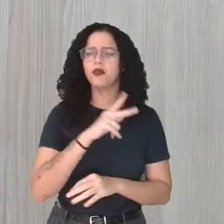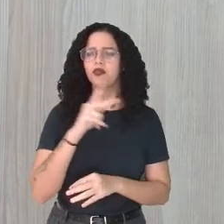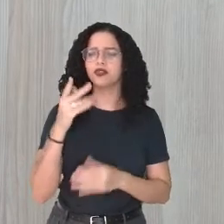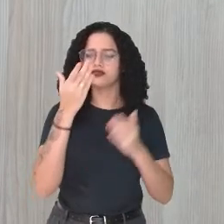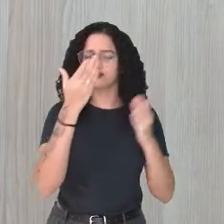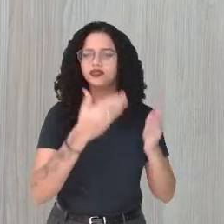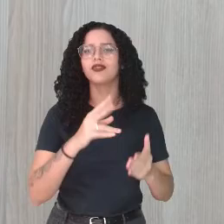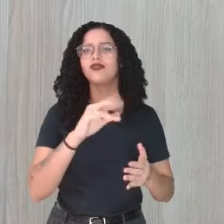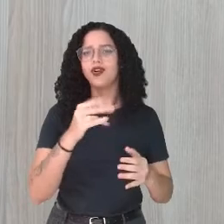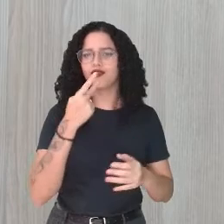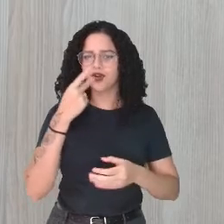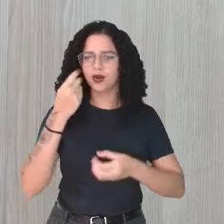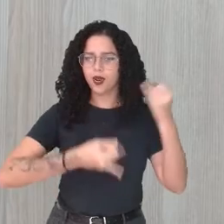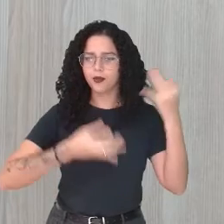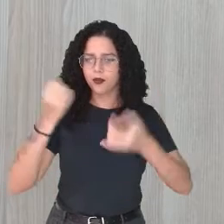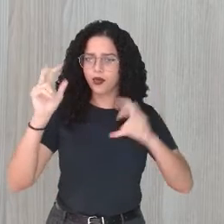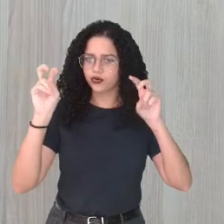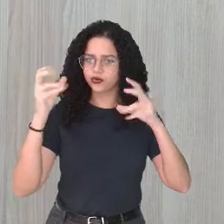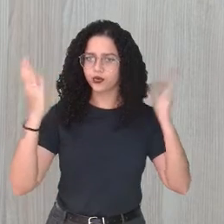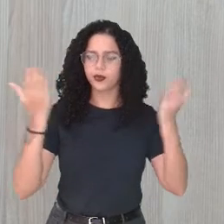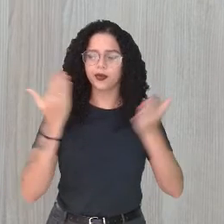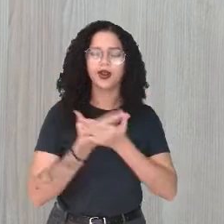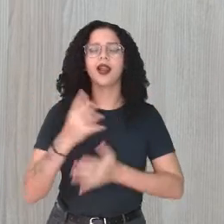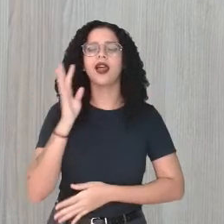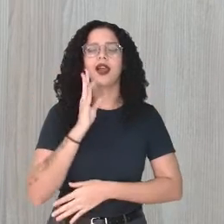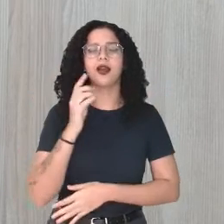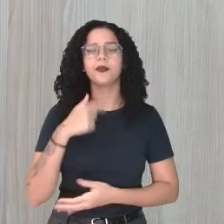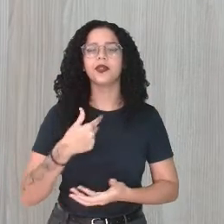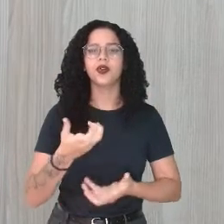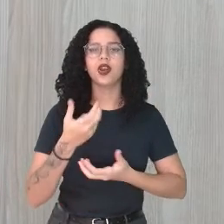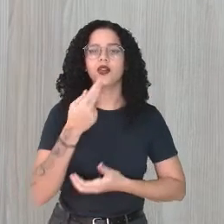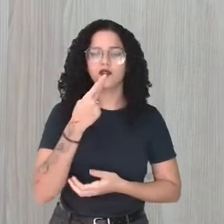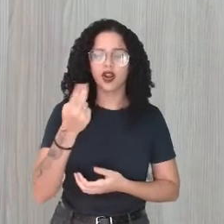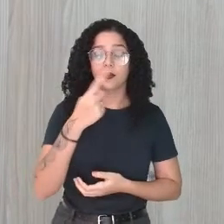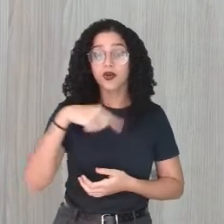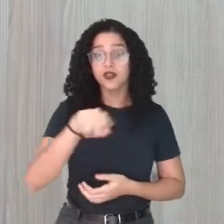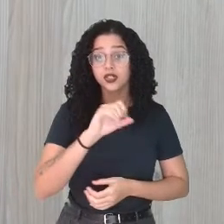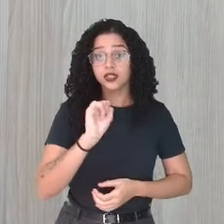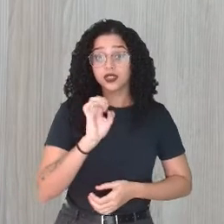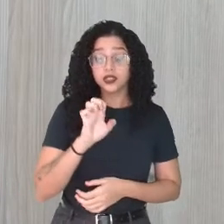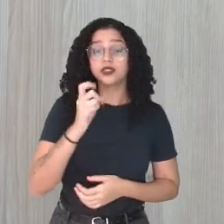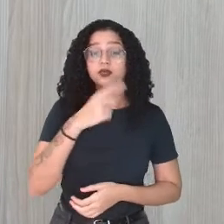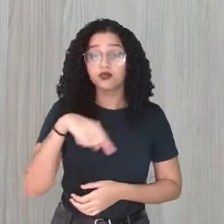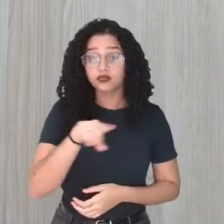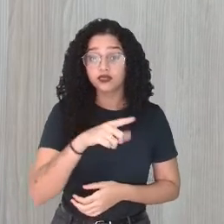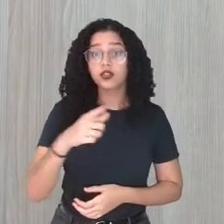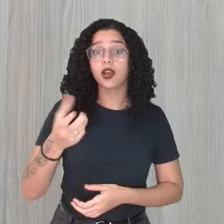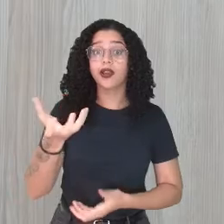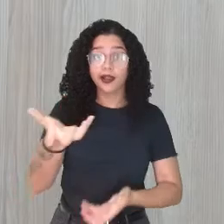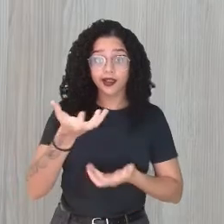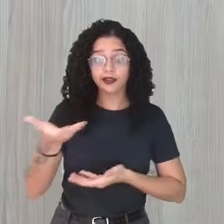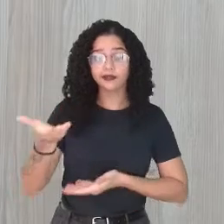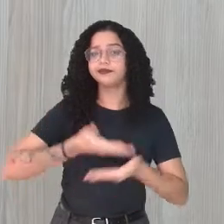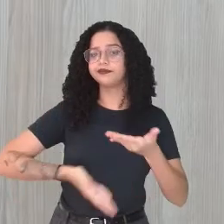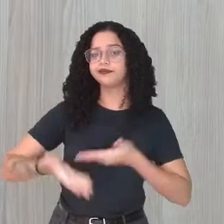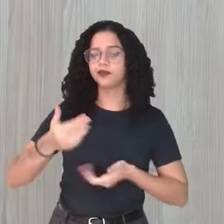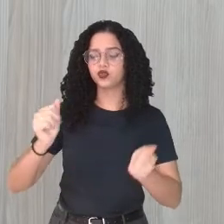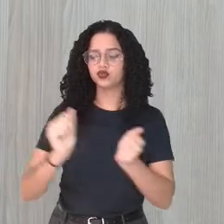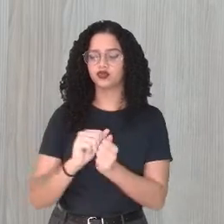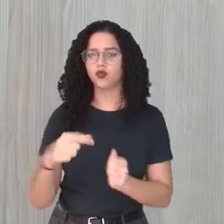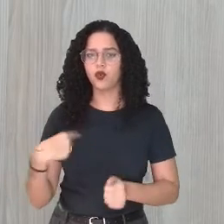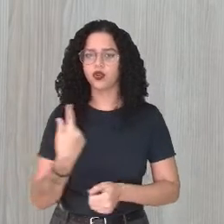a aula, bem legal, e eu quero falar para vocês, né, que se você quer interagir aqui com a gente, deixar